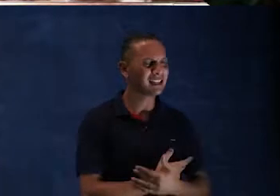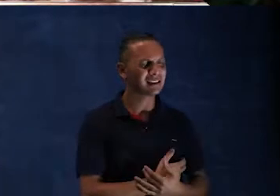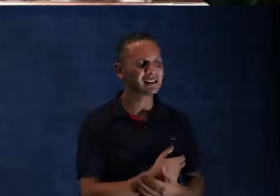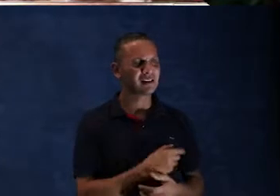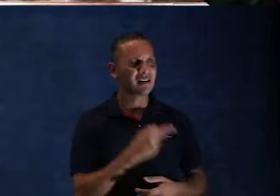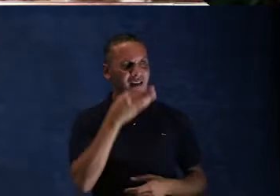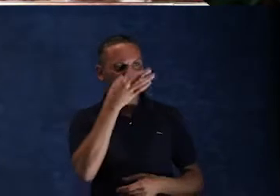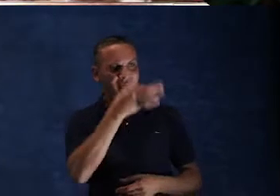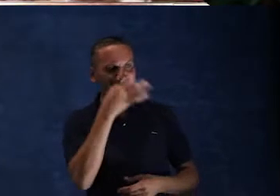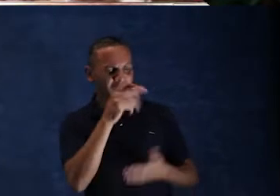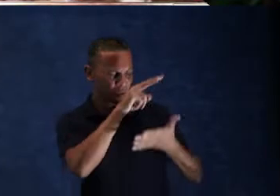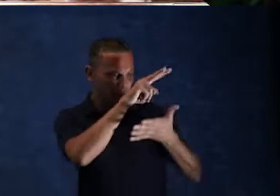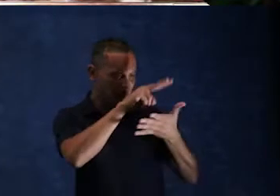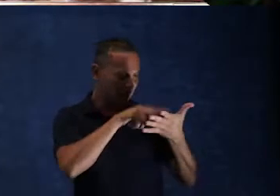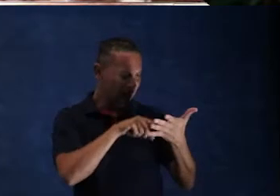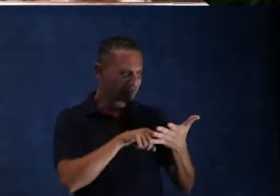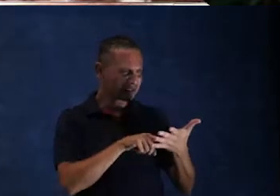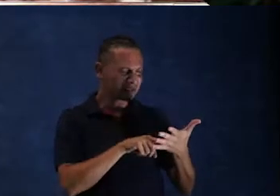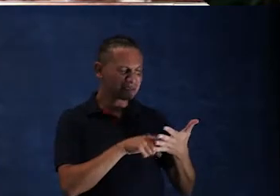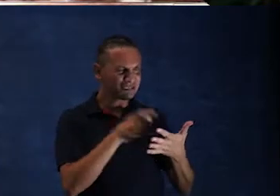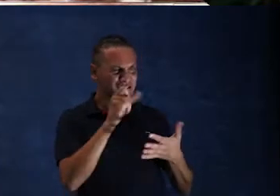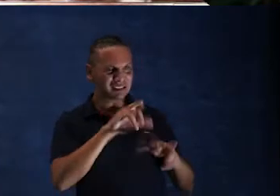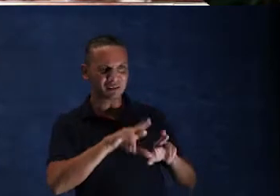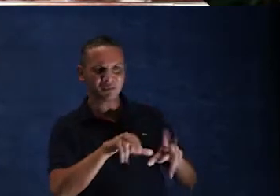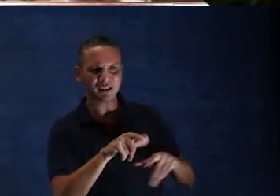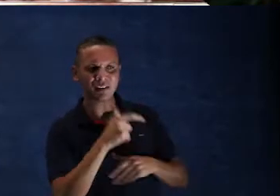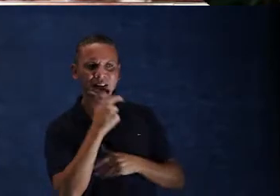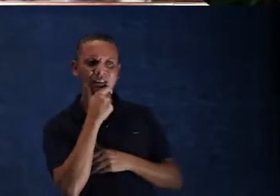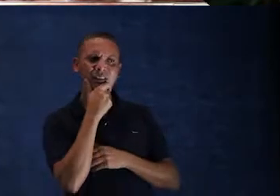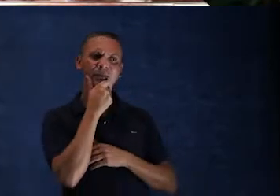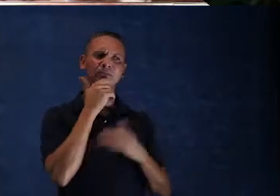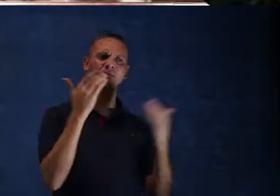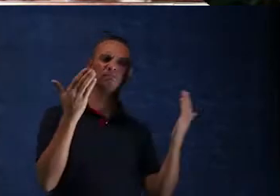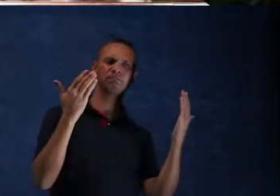mas e se não for assim? Não é? Então,